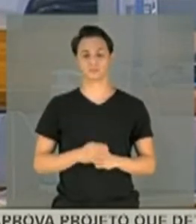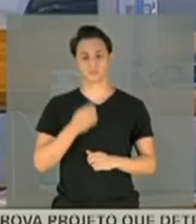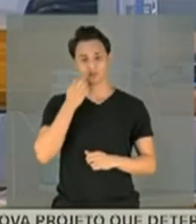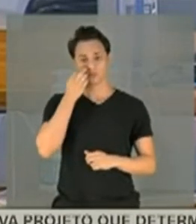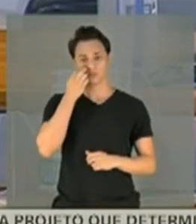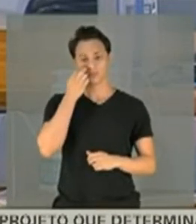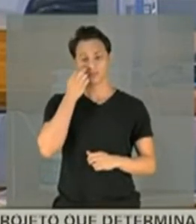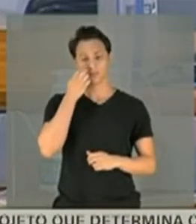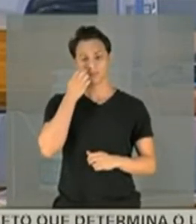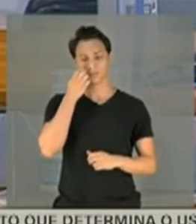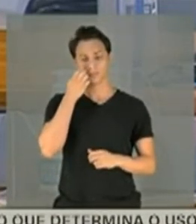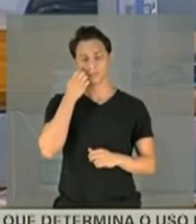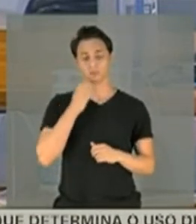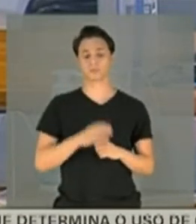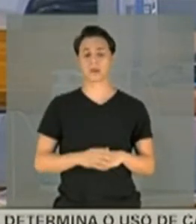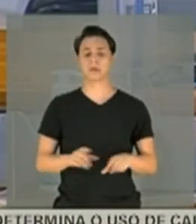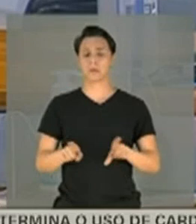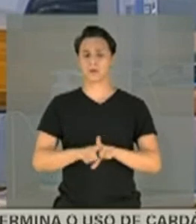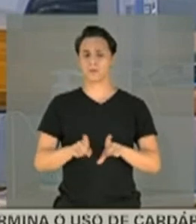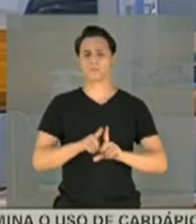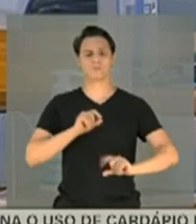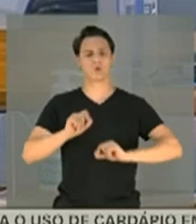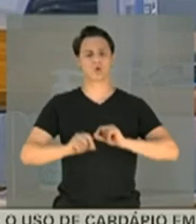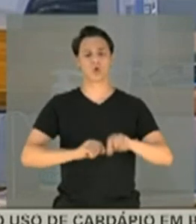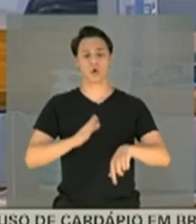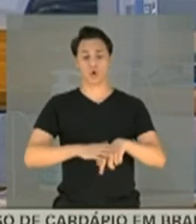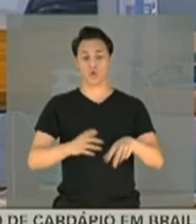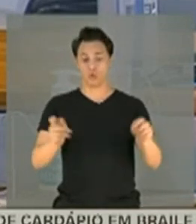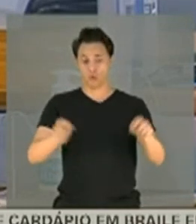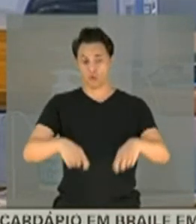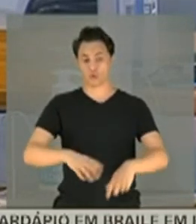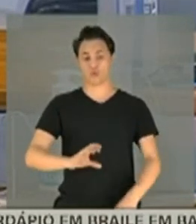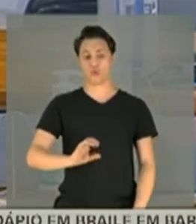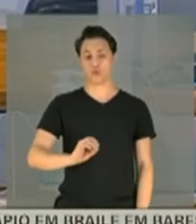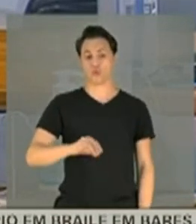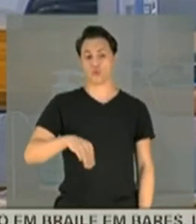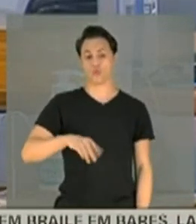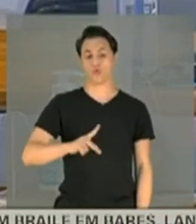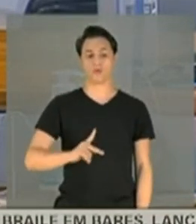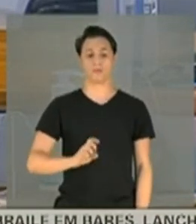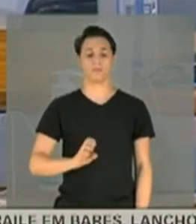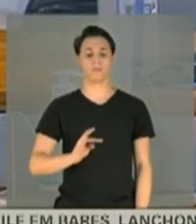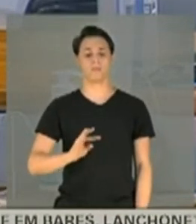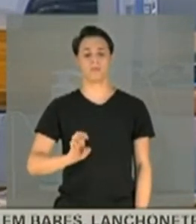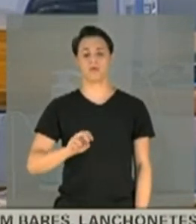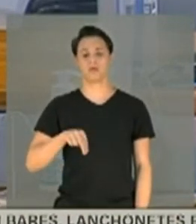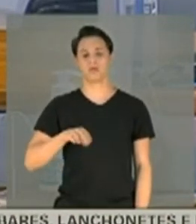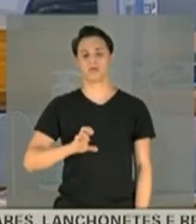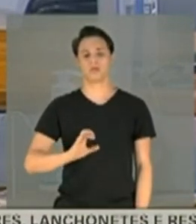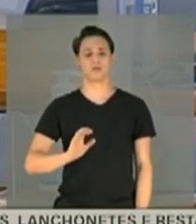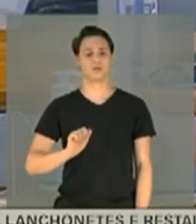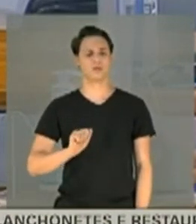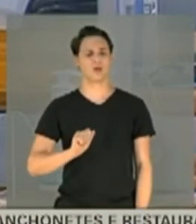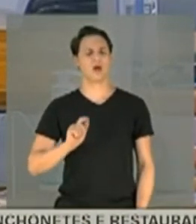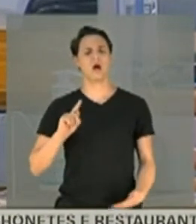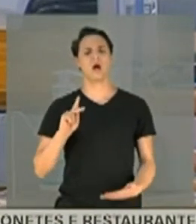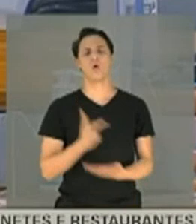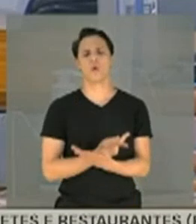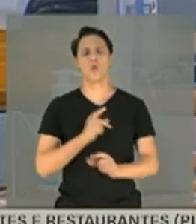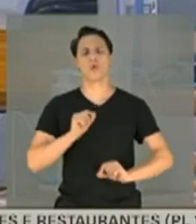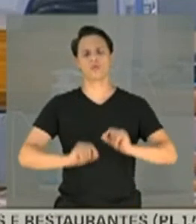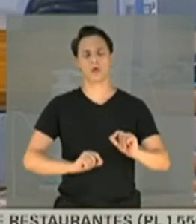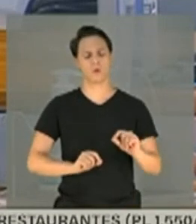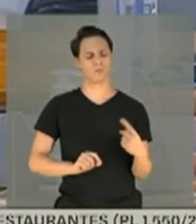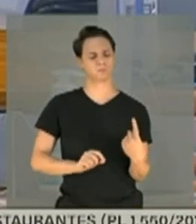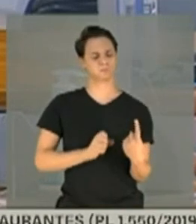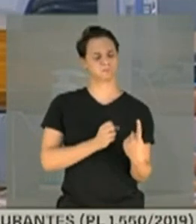a invasão de competências, que eu repito, é lamentável, que ocorreu de um poder sobre o outro,